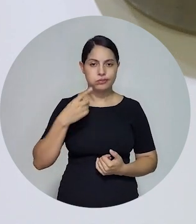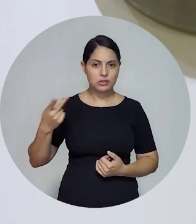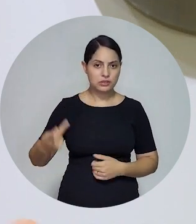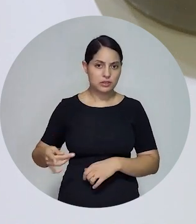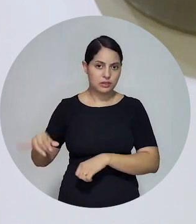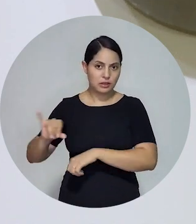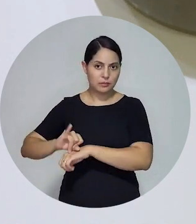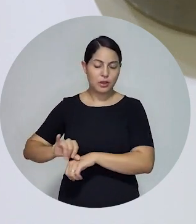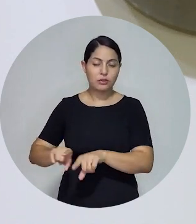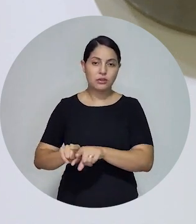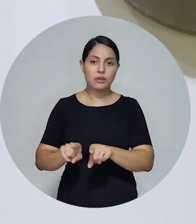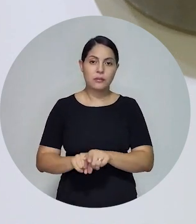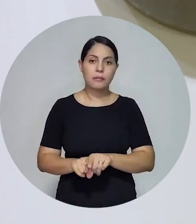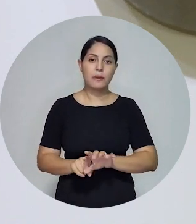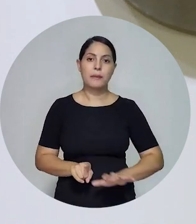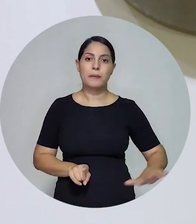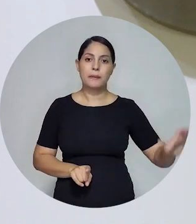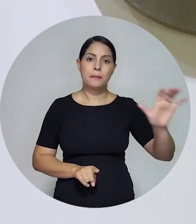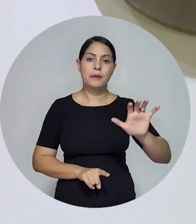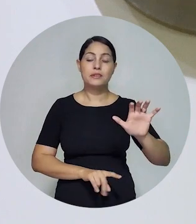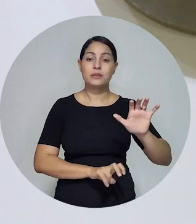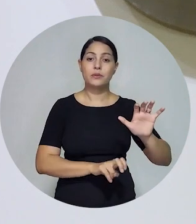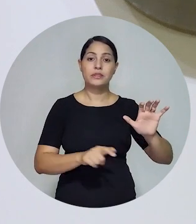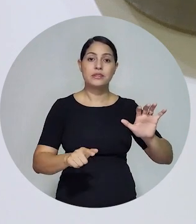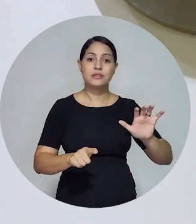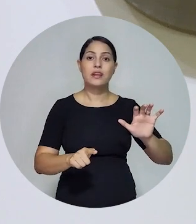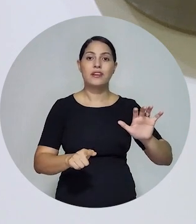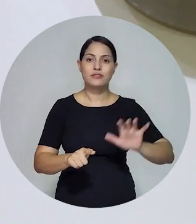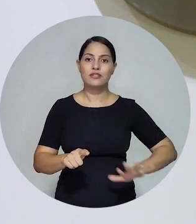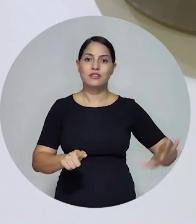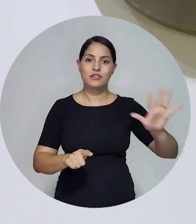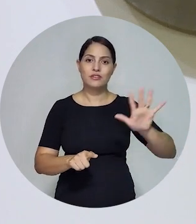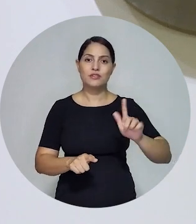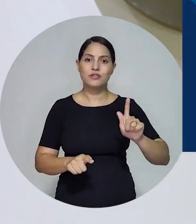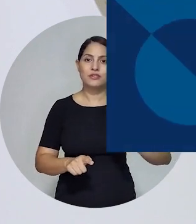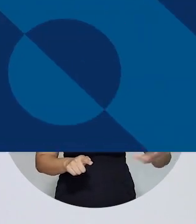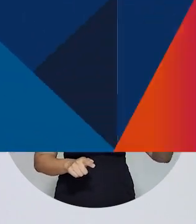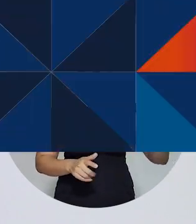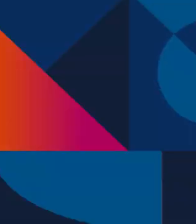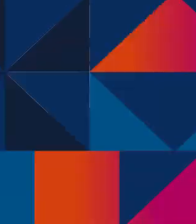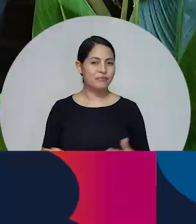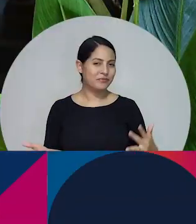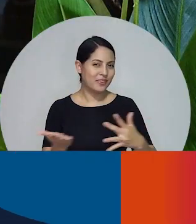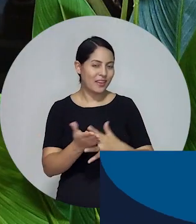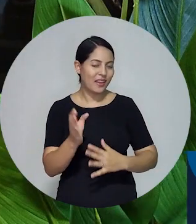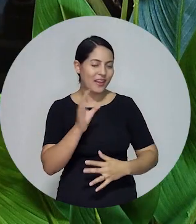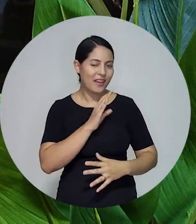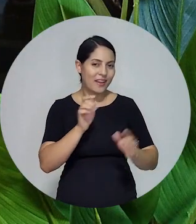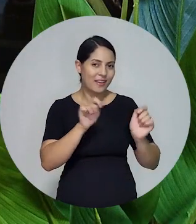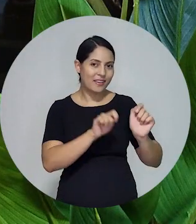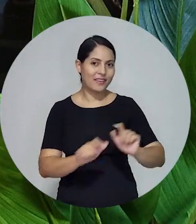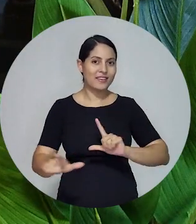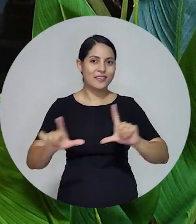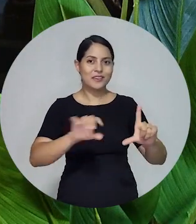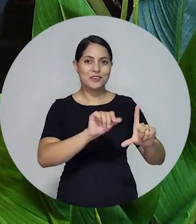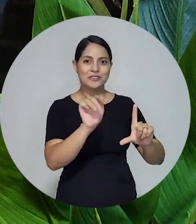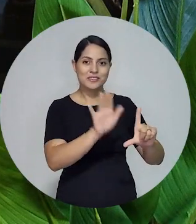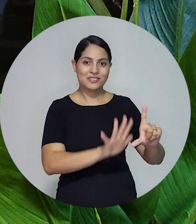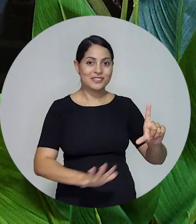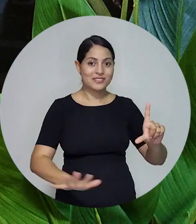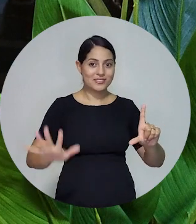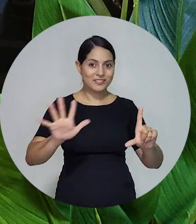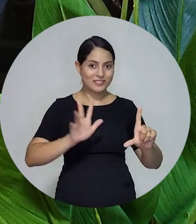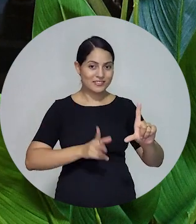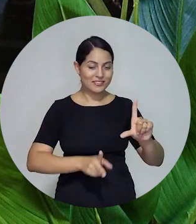presença dos jovens advogados, não apenas da capital, mas das 57 subseções do estado de Goiás. Agora nós vamos para um breve intervalo